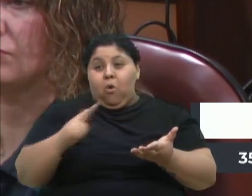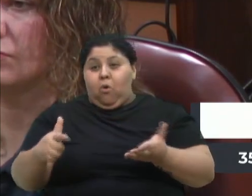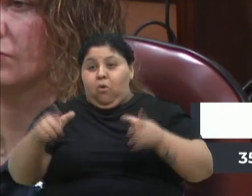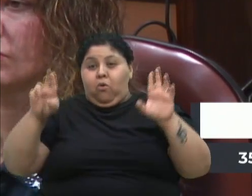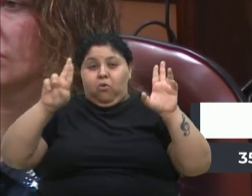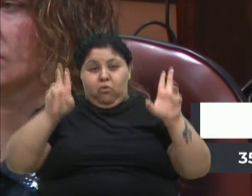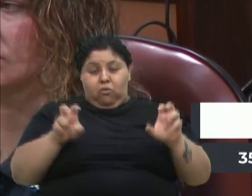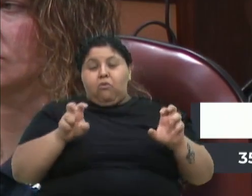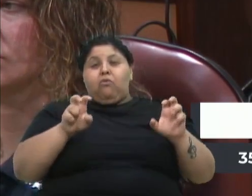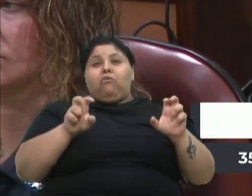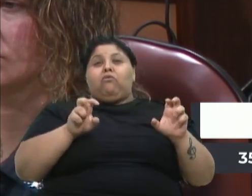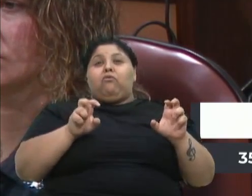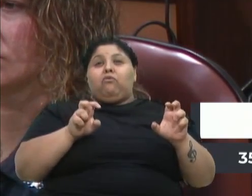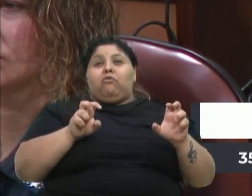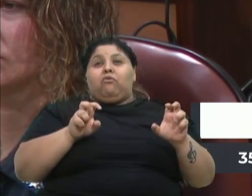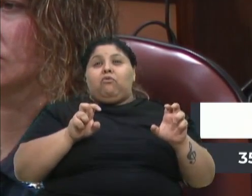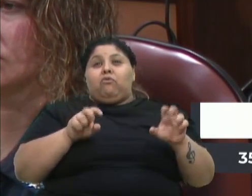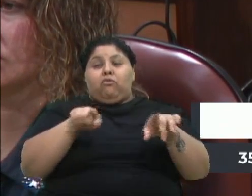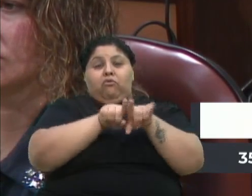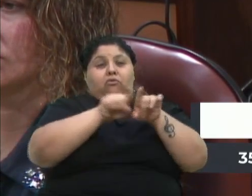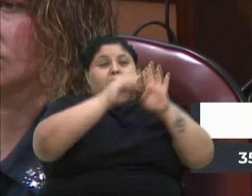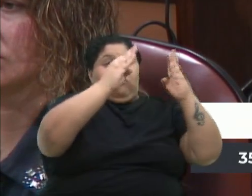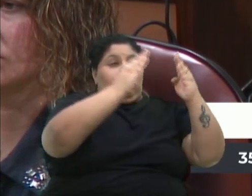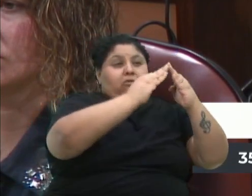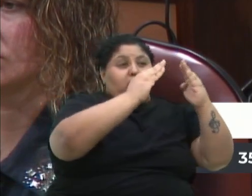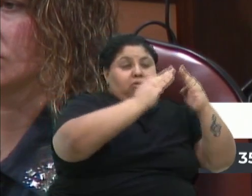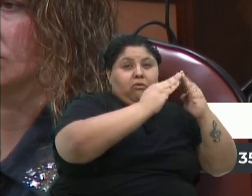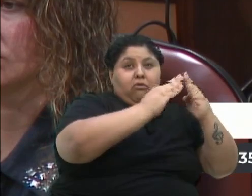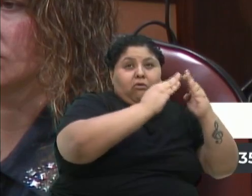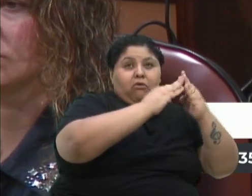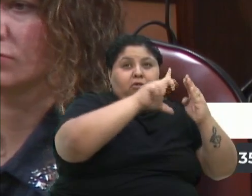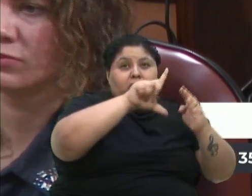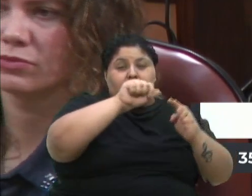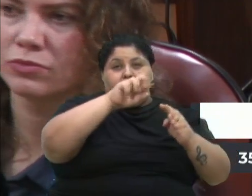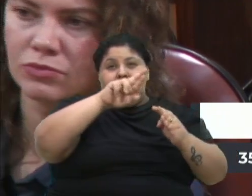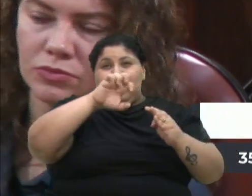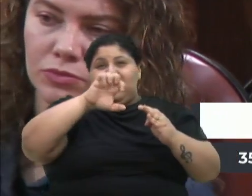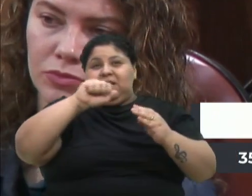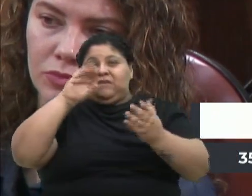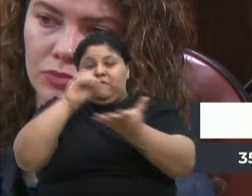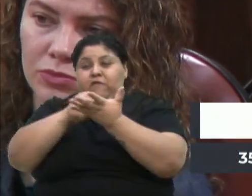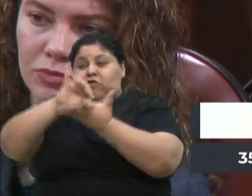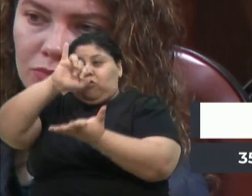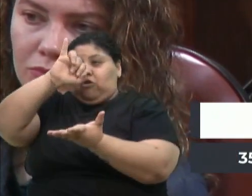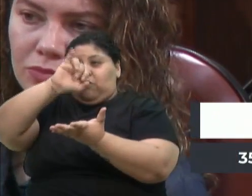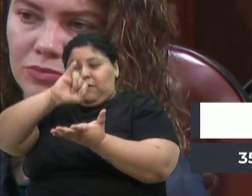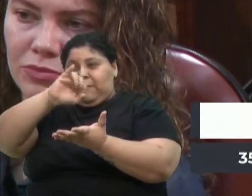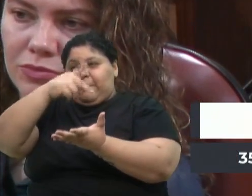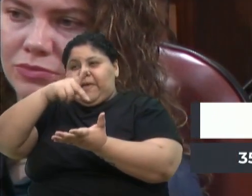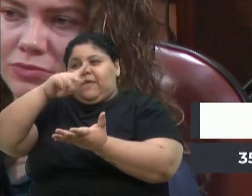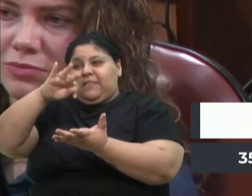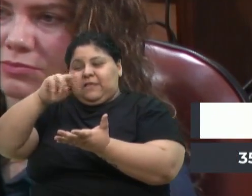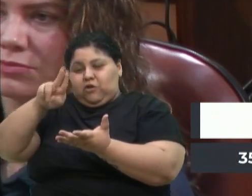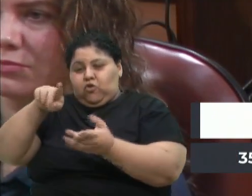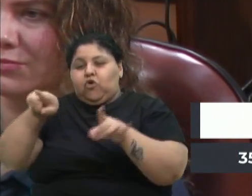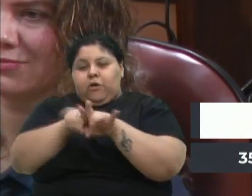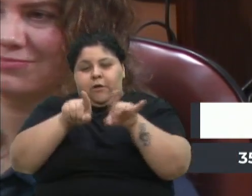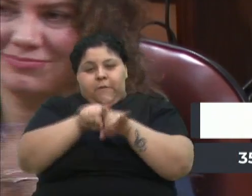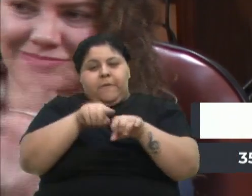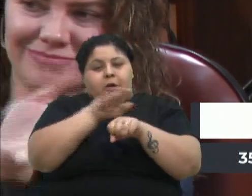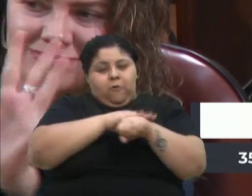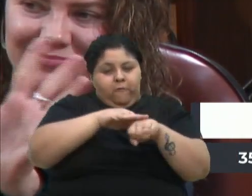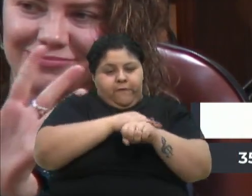Aproveito sobre a questão das casas-lares, a questão da isenção do IPTU. Conversei com o secretário Dornelli há algumas semanas.